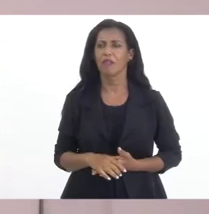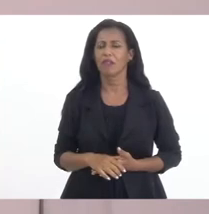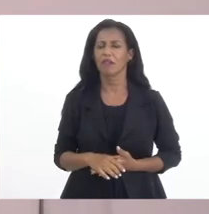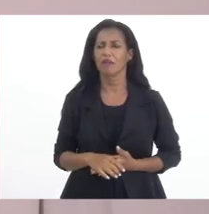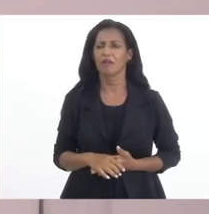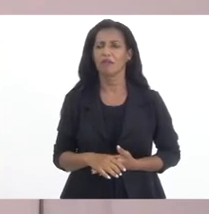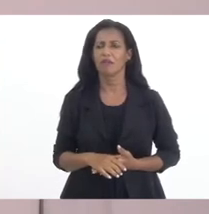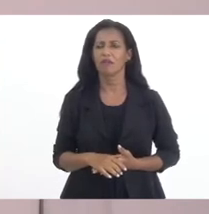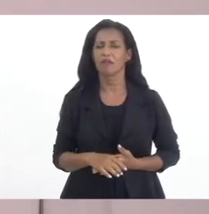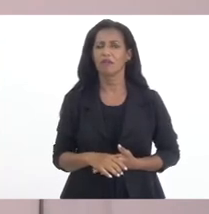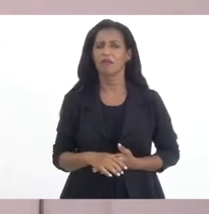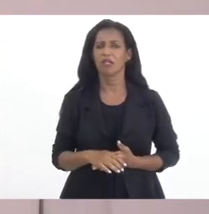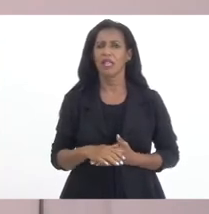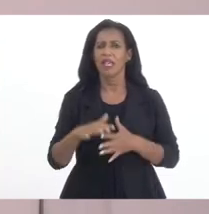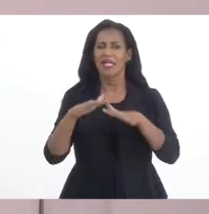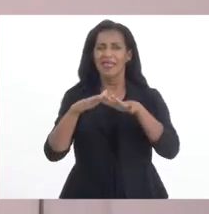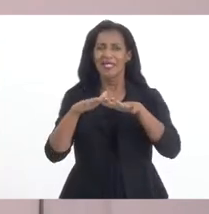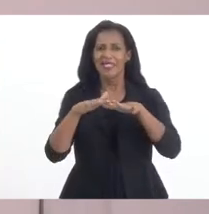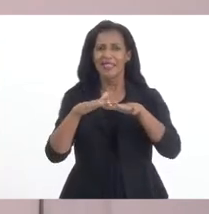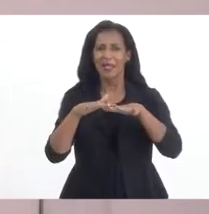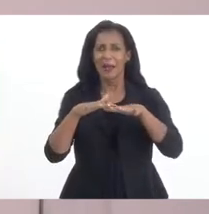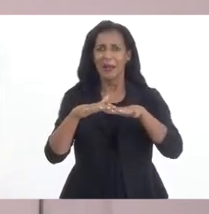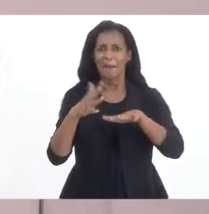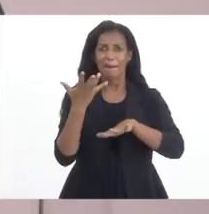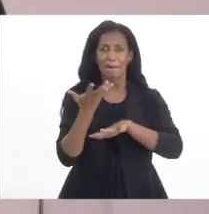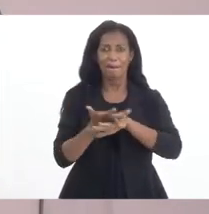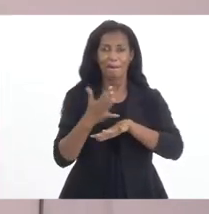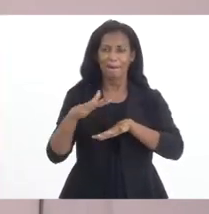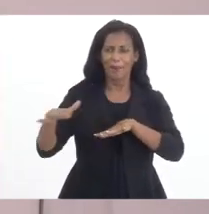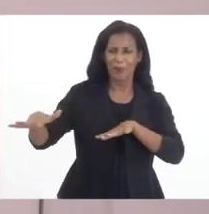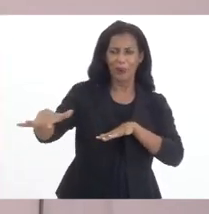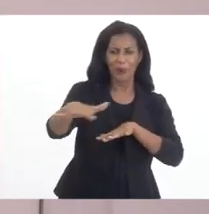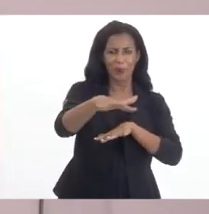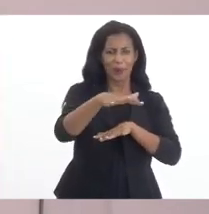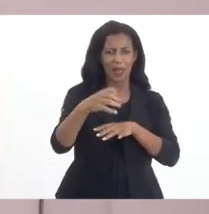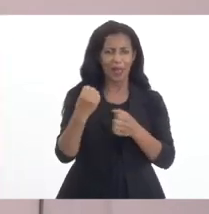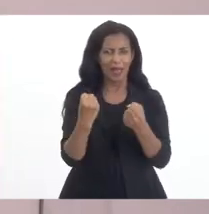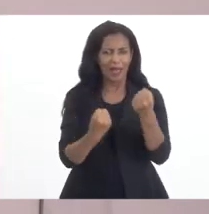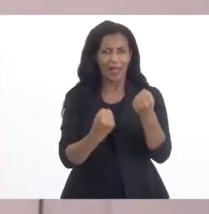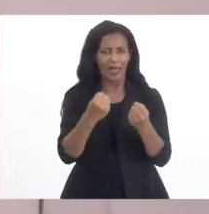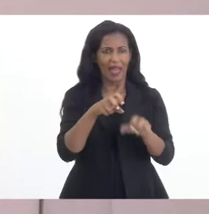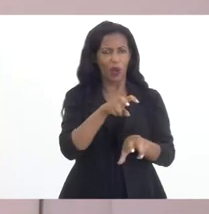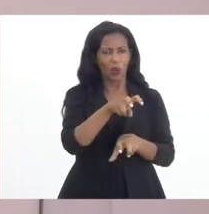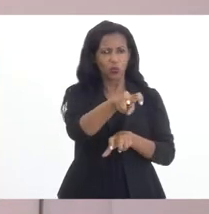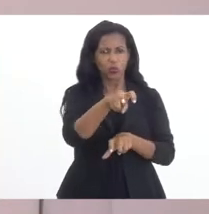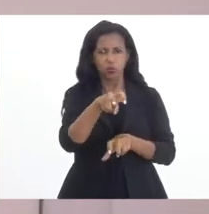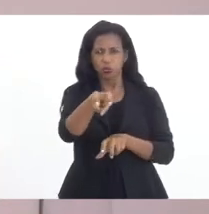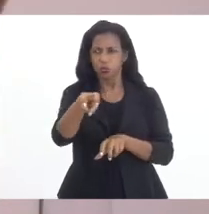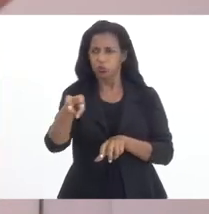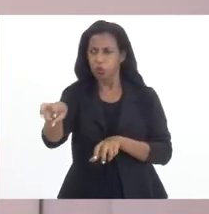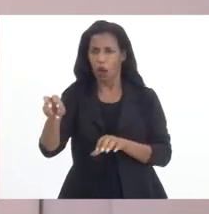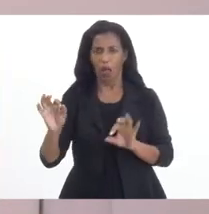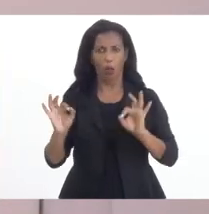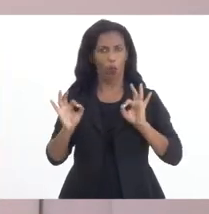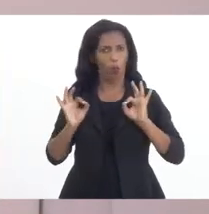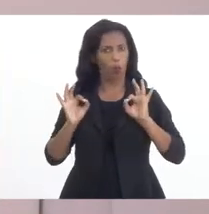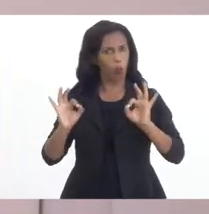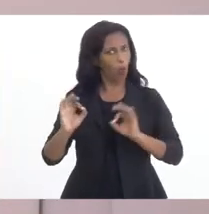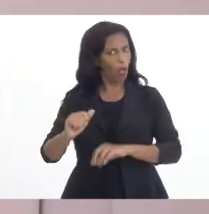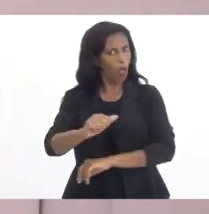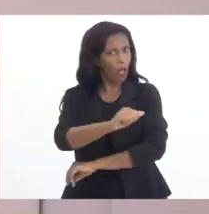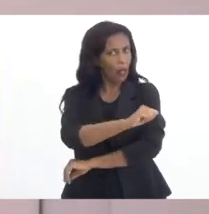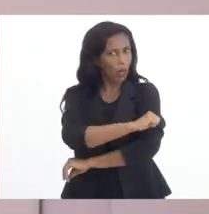que o pátio da UERJ era lotado de carros de luxo. Os alunos todos eram